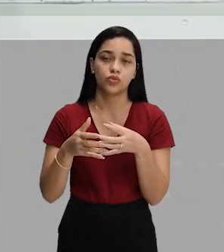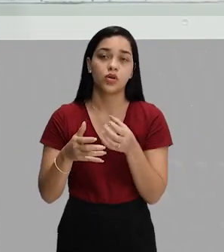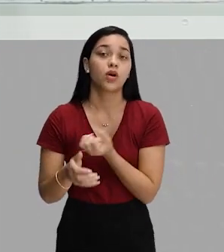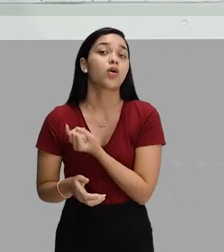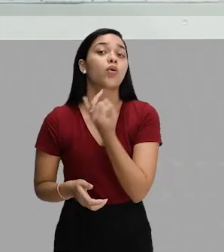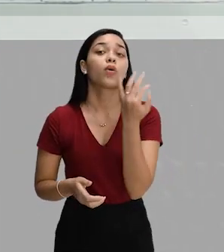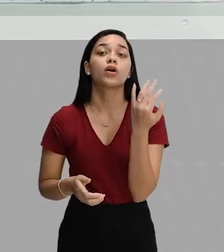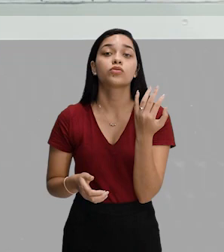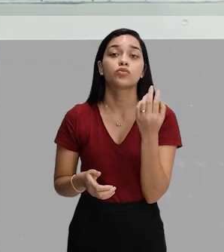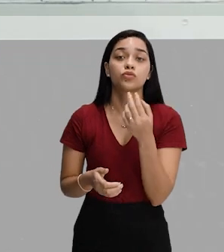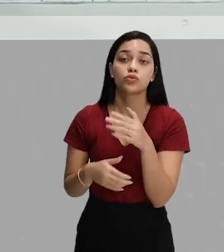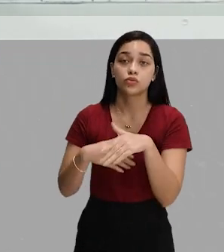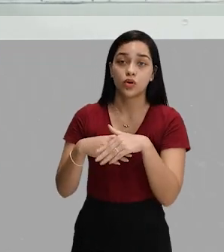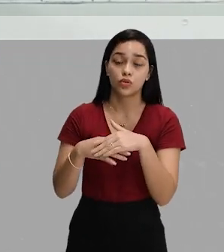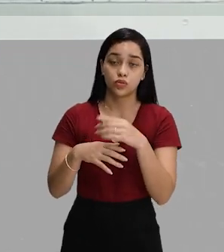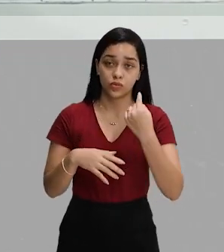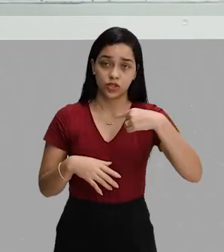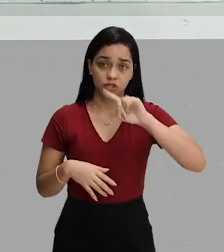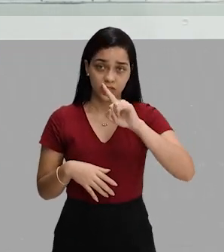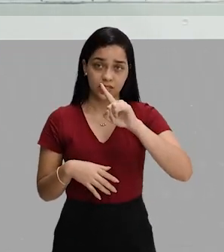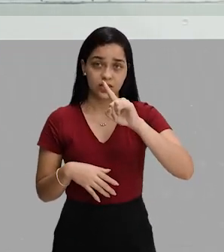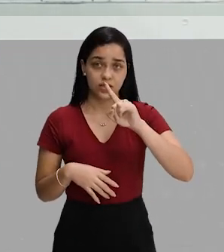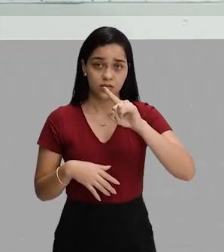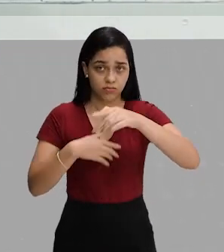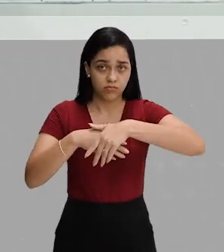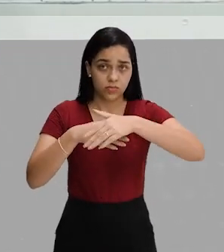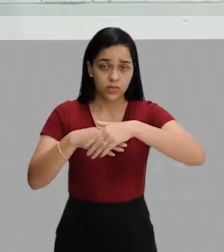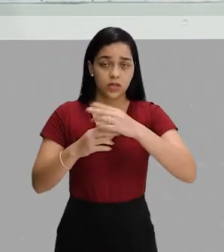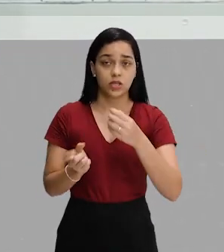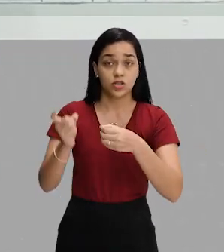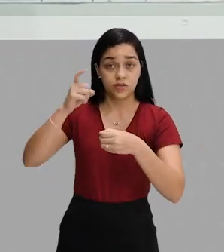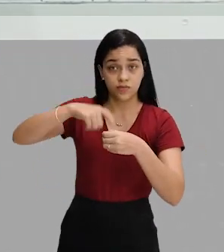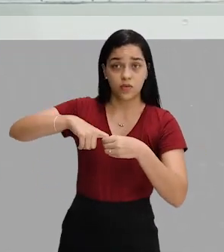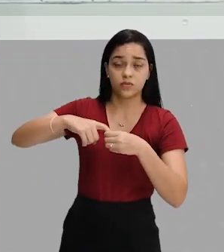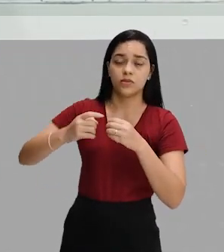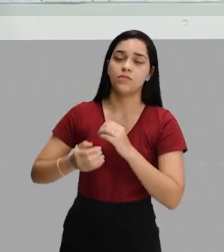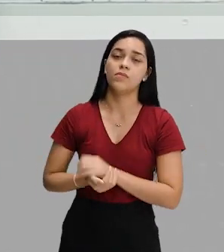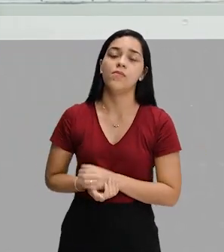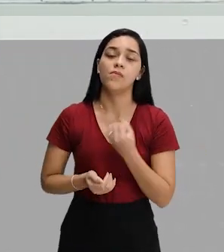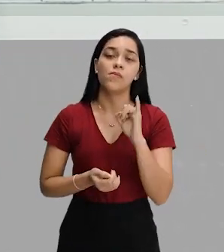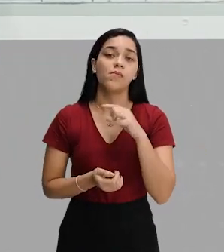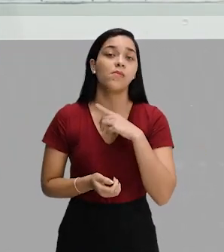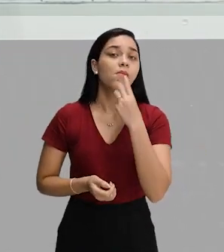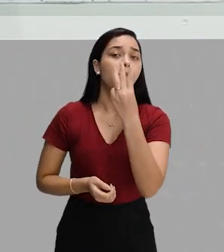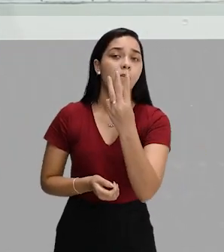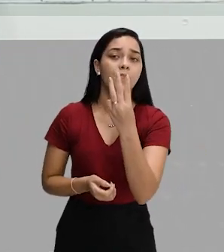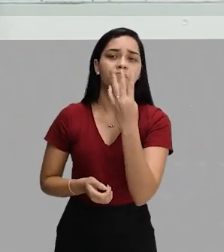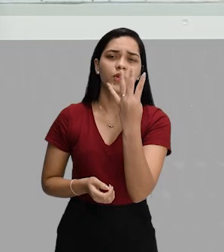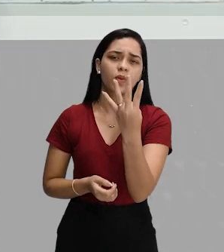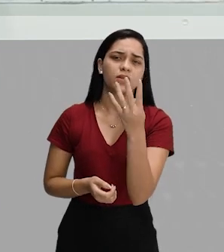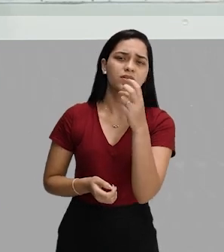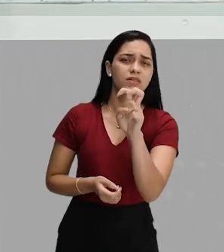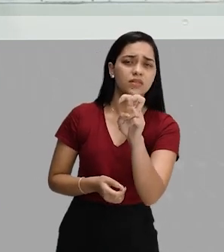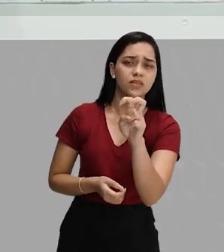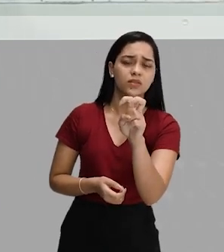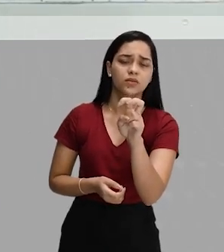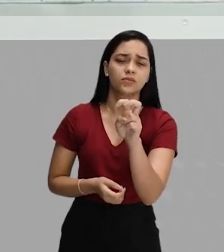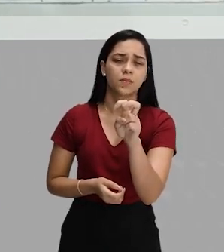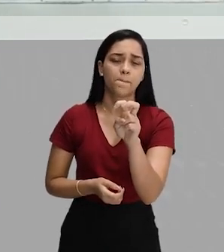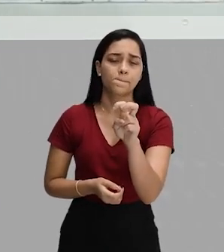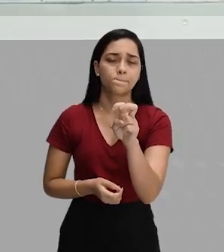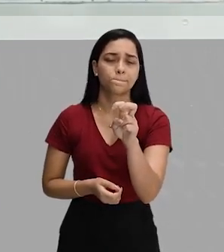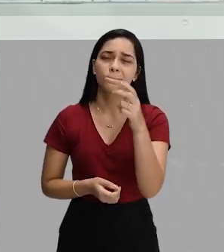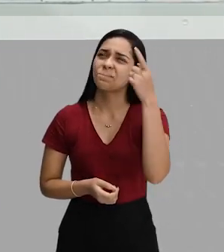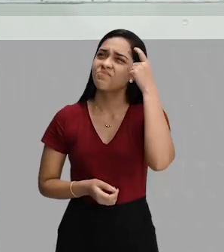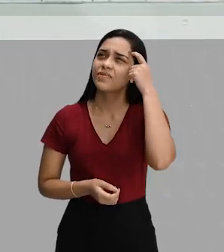quantas partidas? Uma de ida e uma de volta. 2 partidas. Se você tiver 3, 4, 5, então vamos